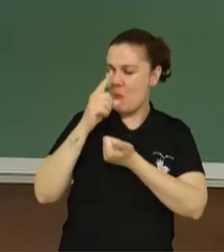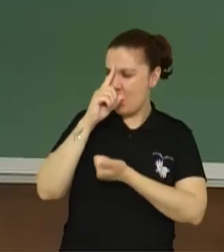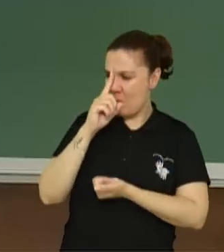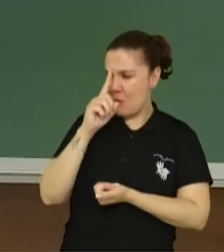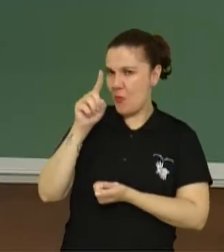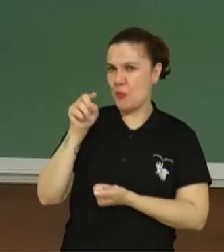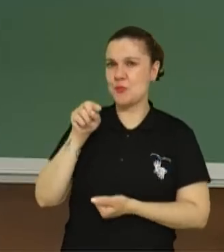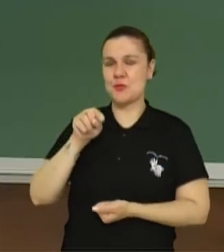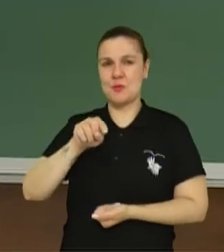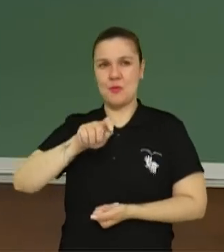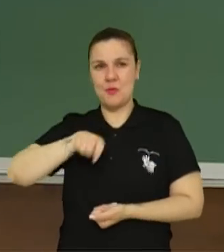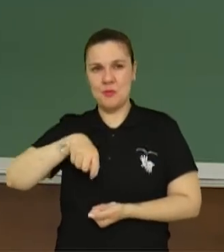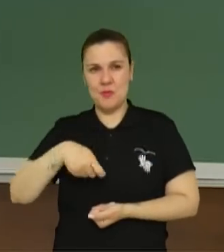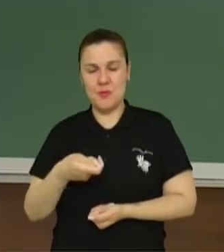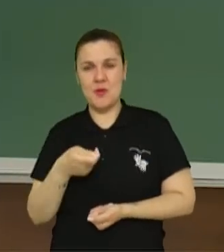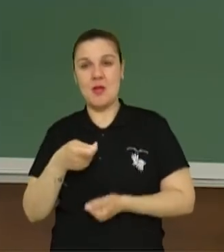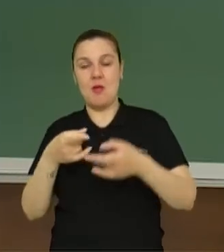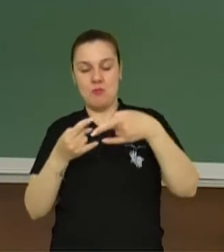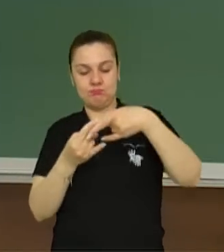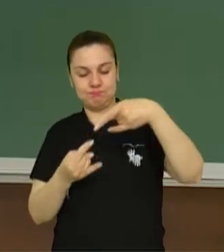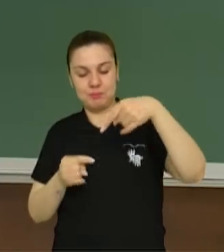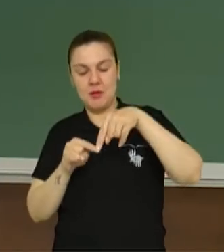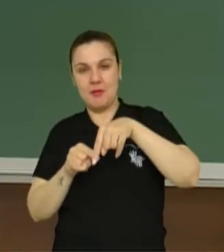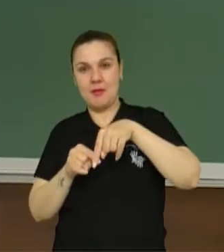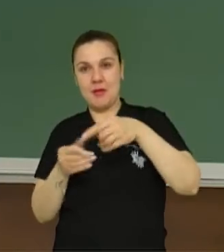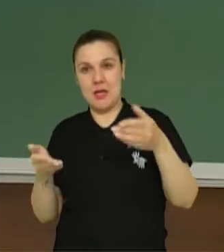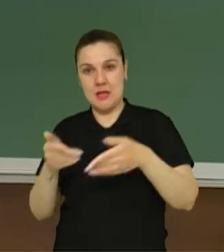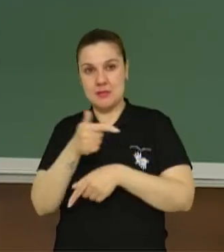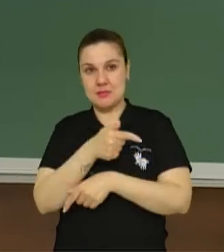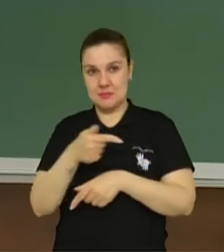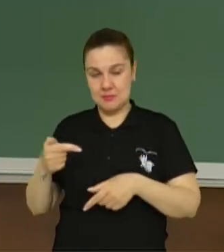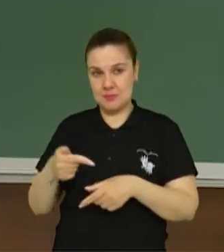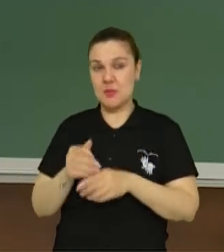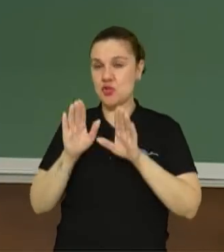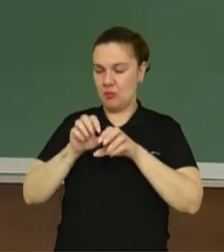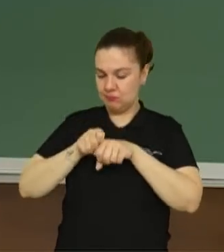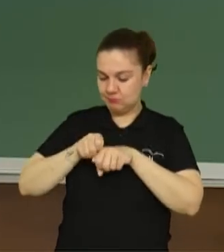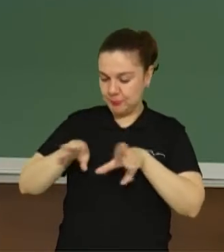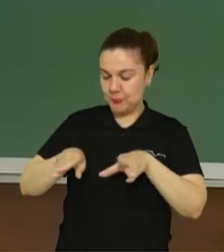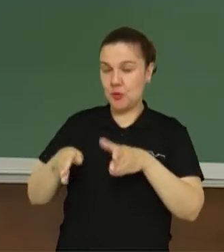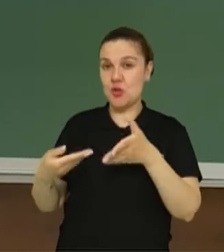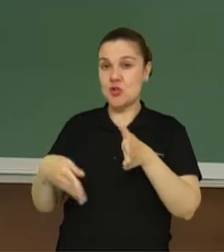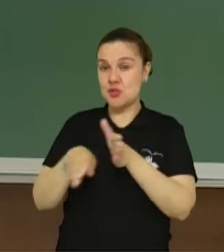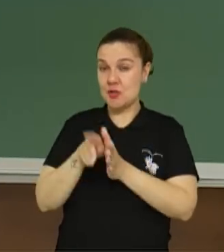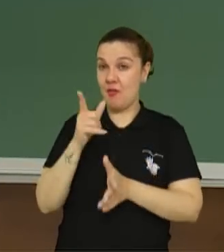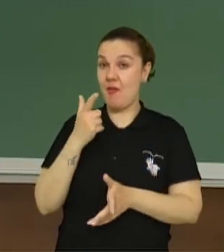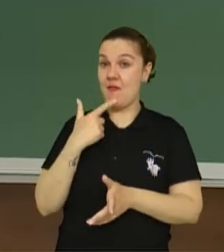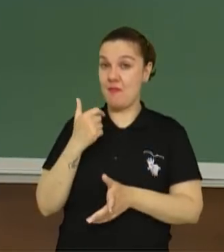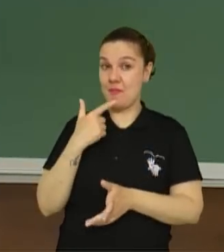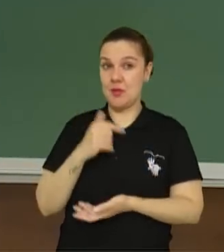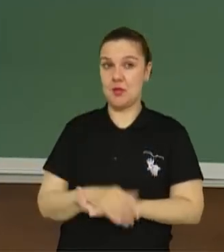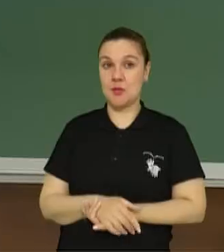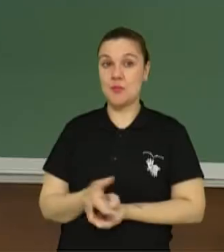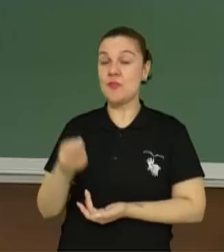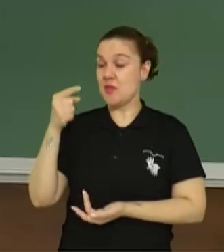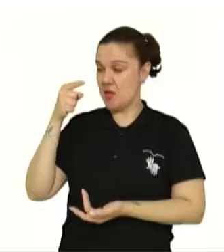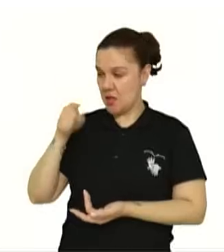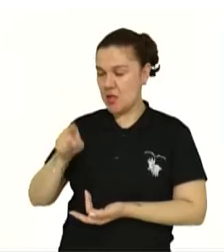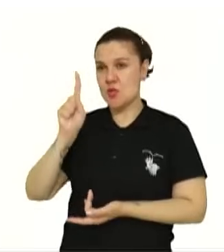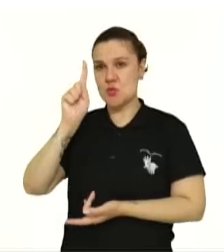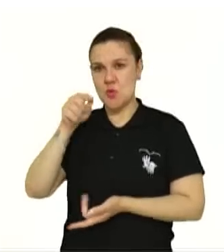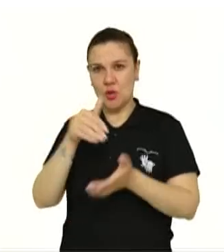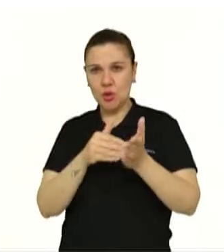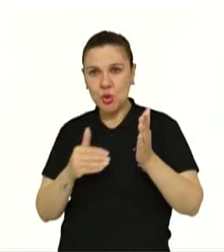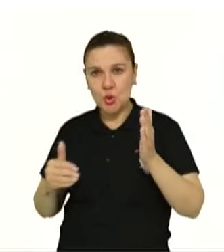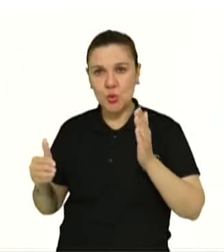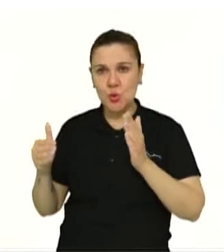você, ou seja, faturas já essa semana começam a chegar na cor vermelha? Isso vale